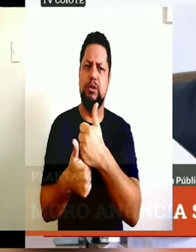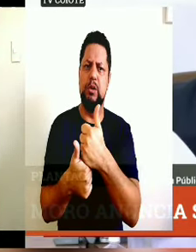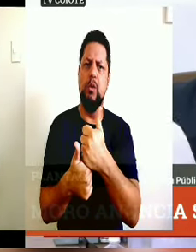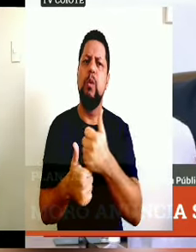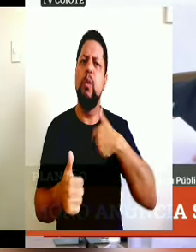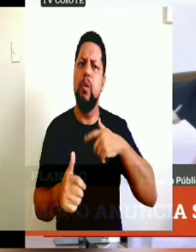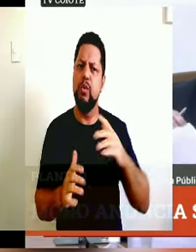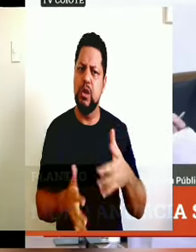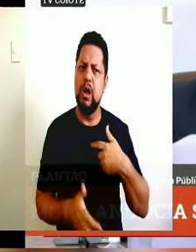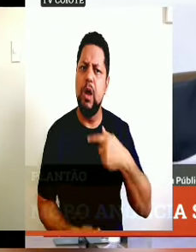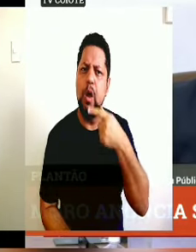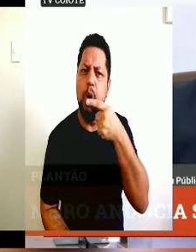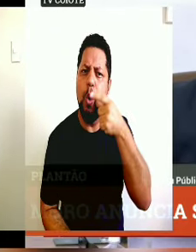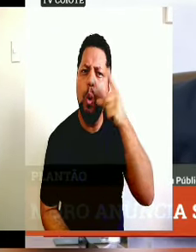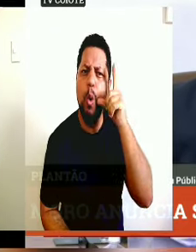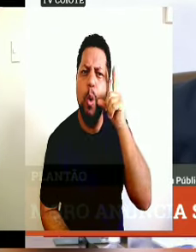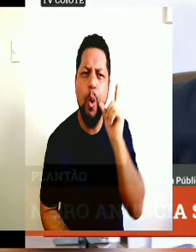Ontem,